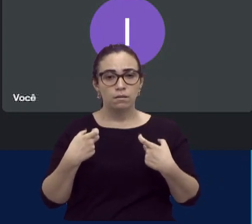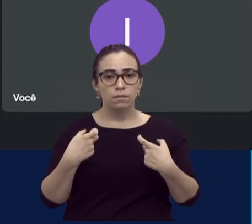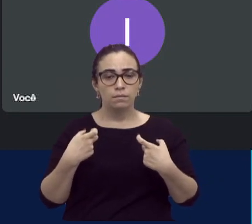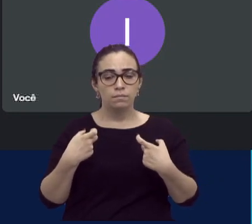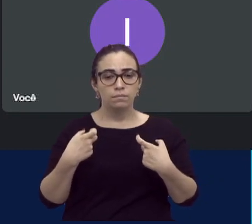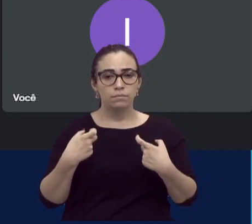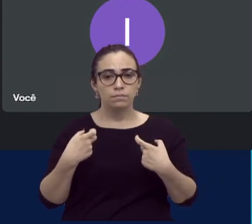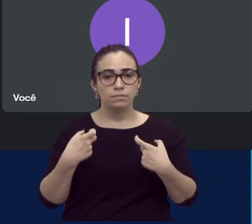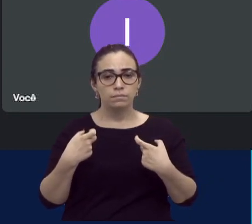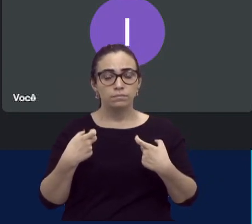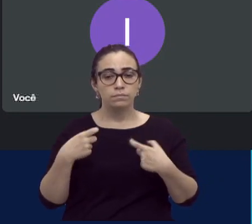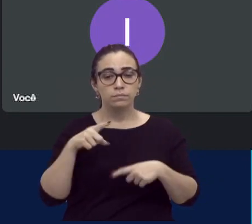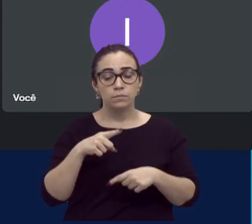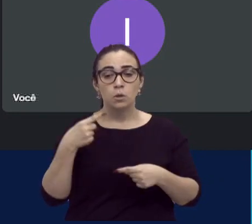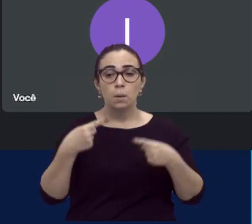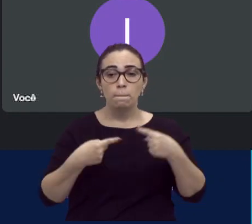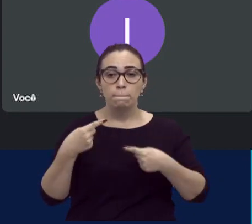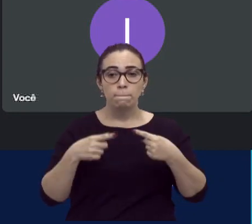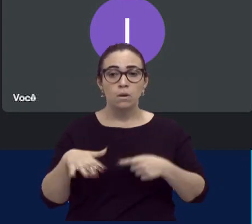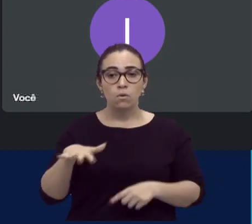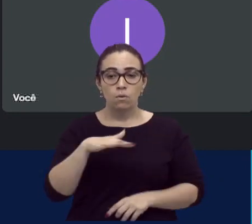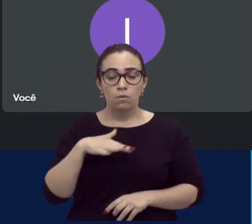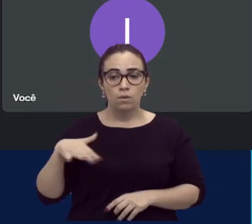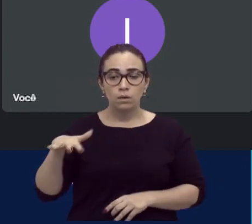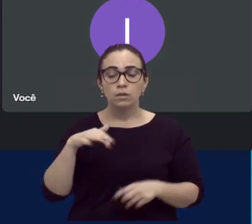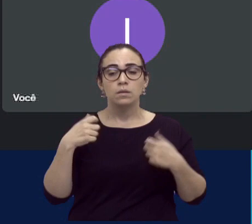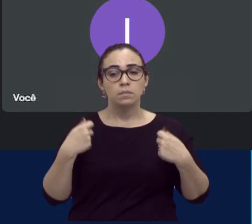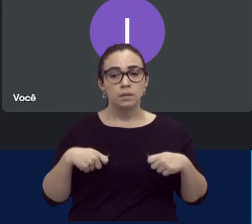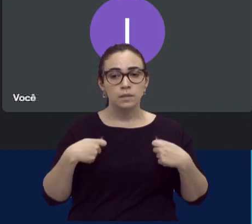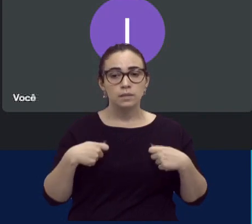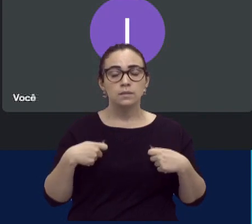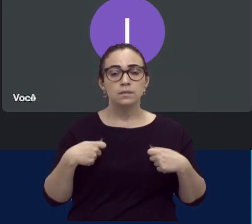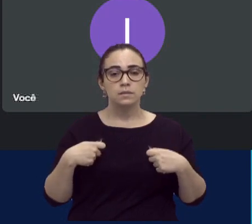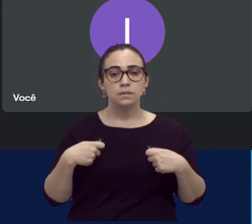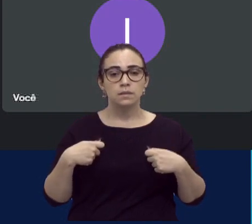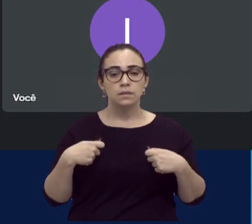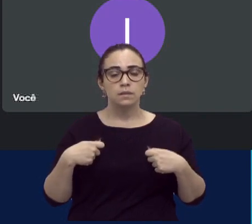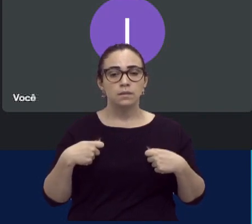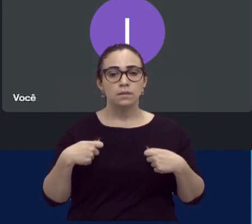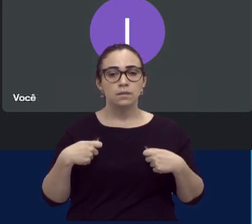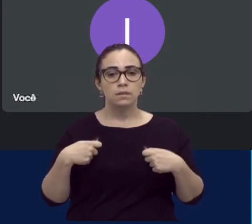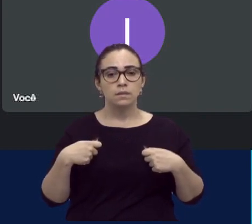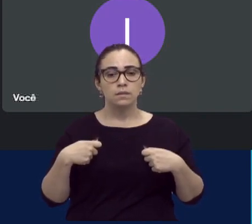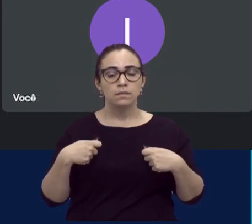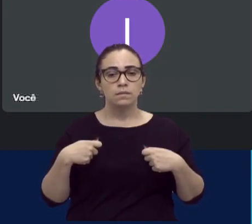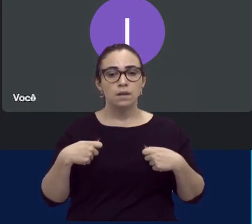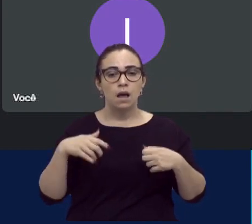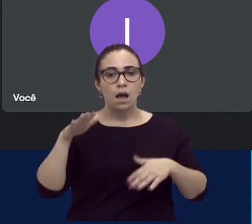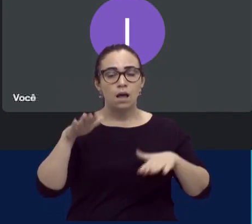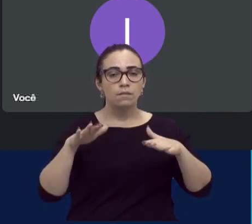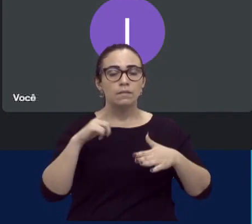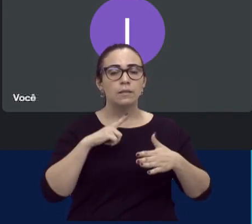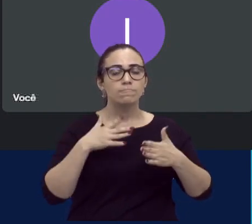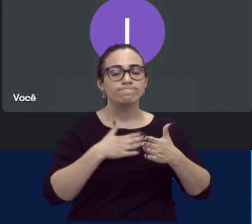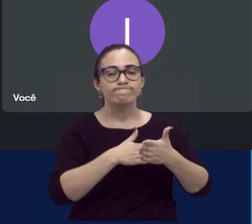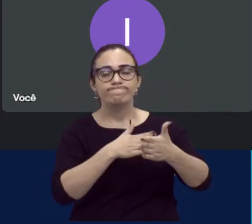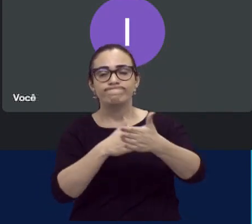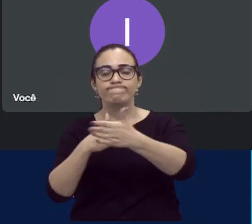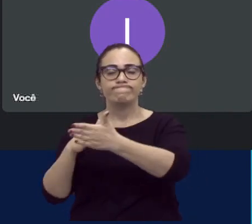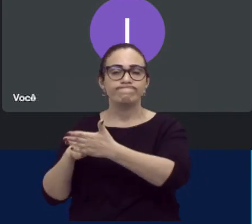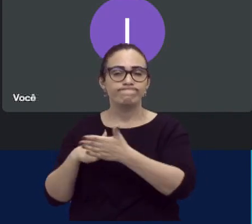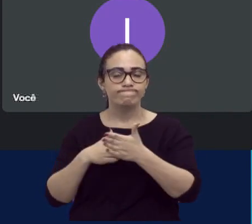continuação. A política, ela precisa lidar com forças, muitas vezes contrárias, forças